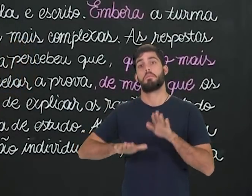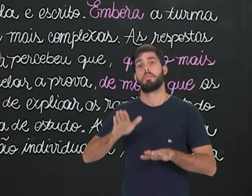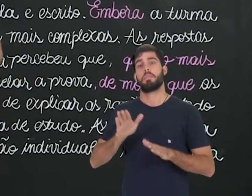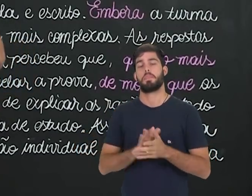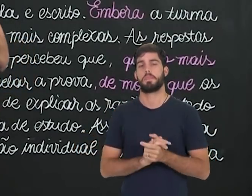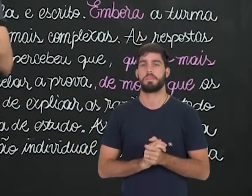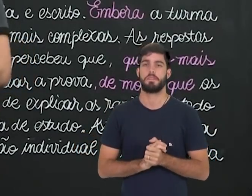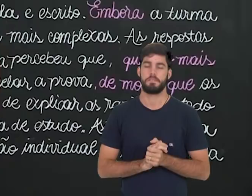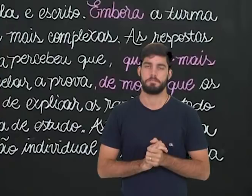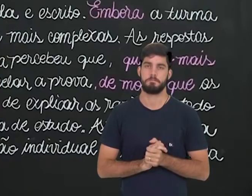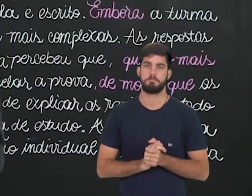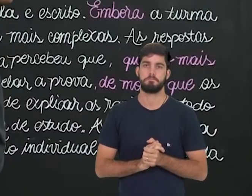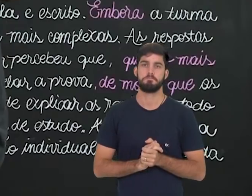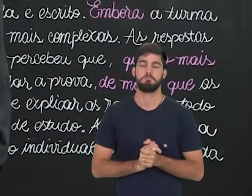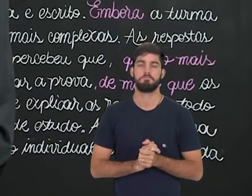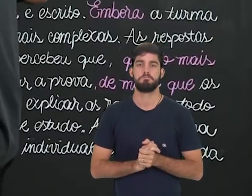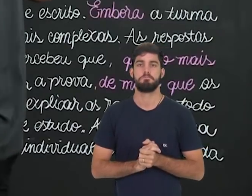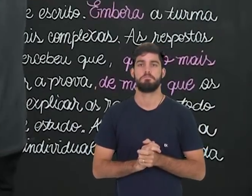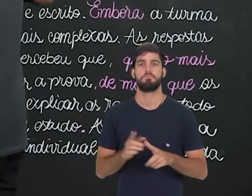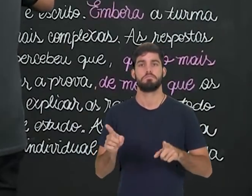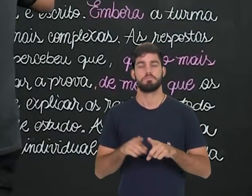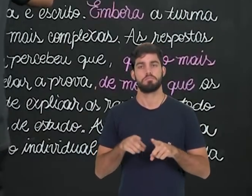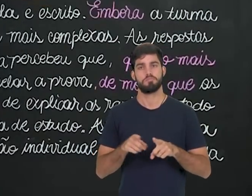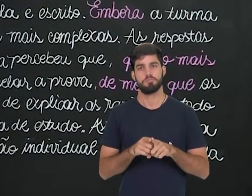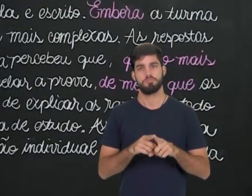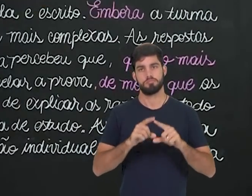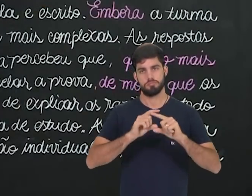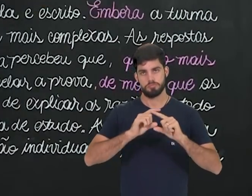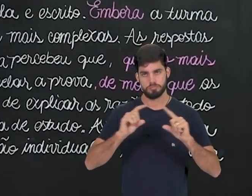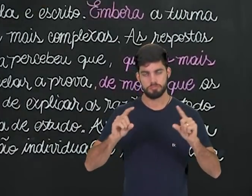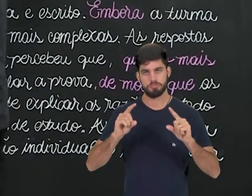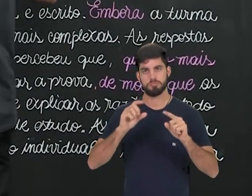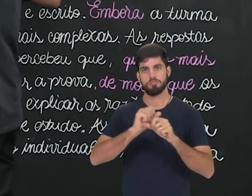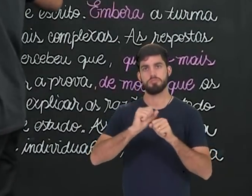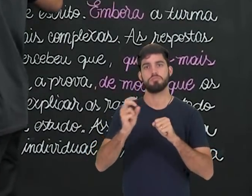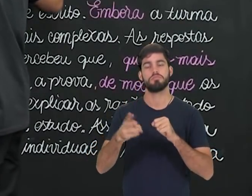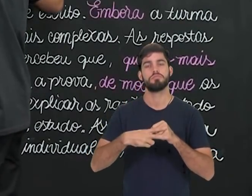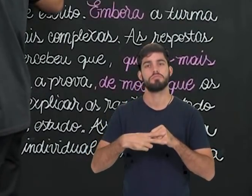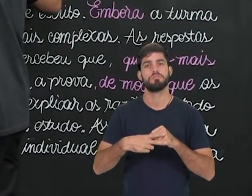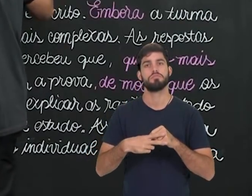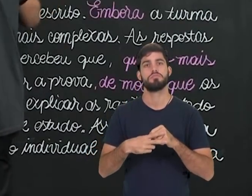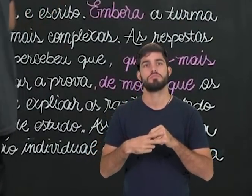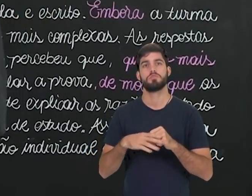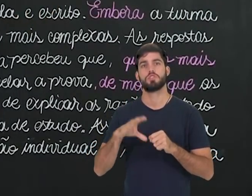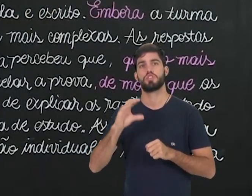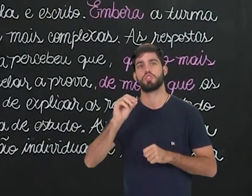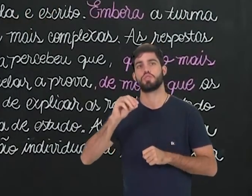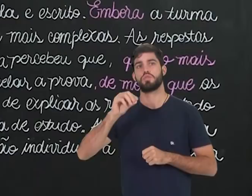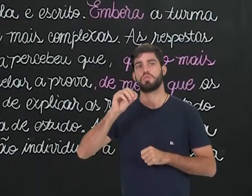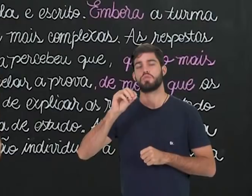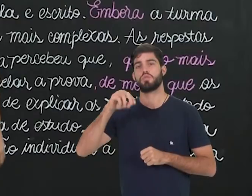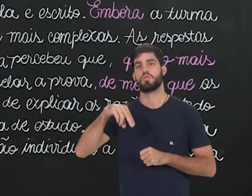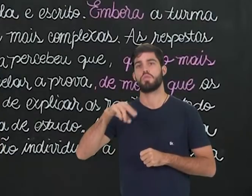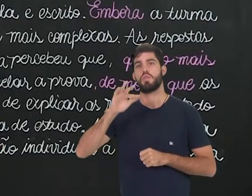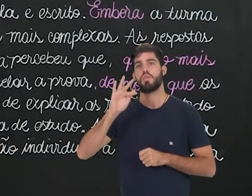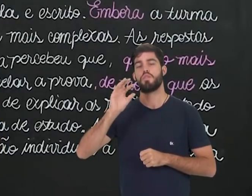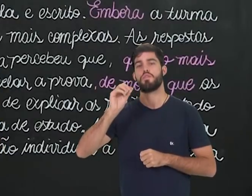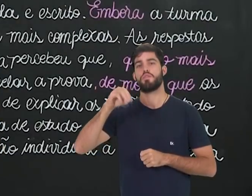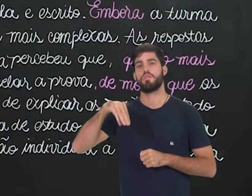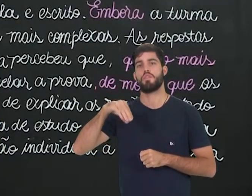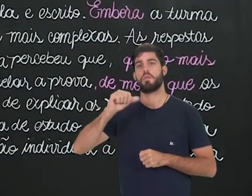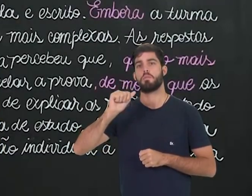uma condição. Nós temos orações subordinadas adverbiais de valor conformativo. Como o nome